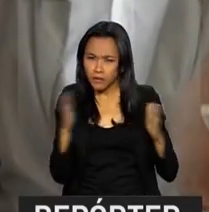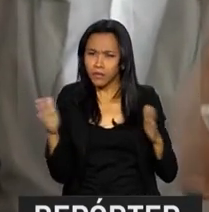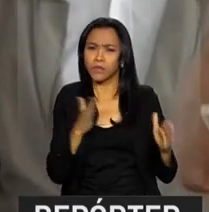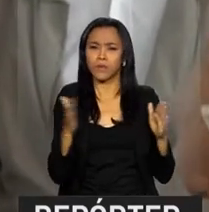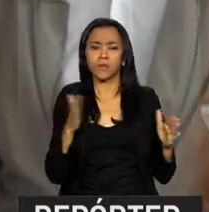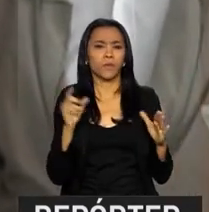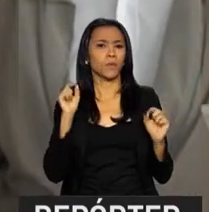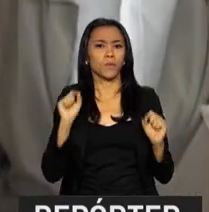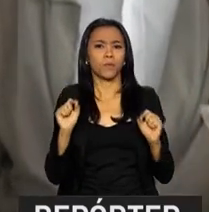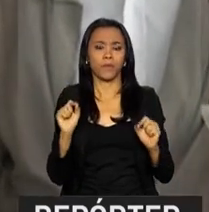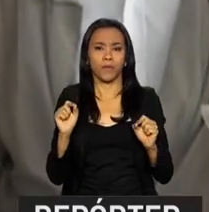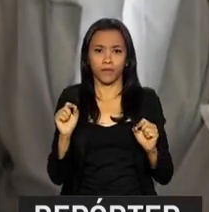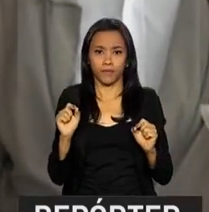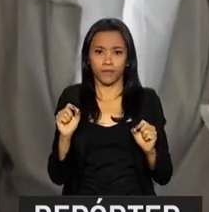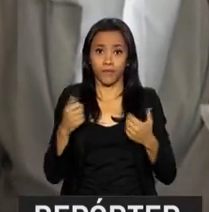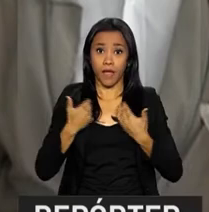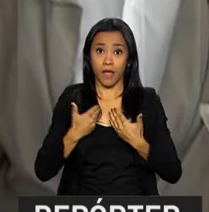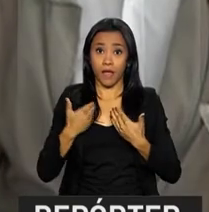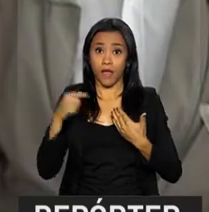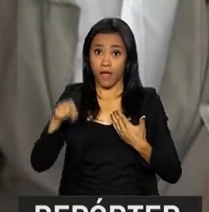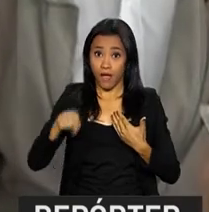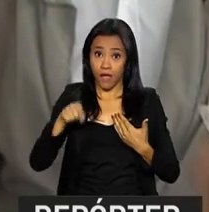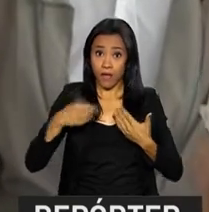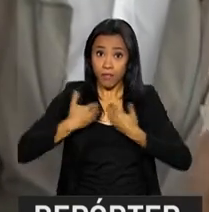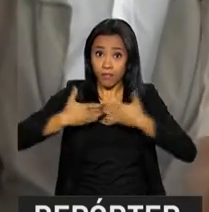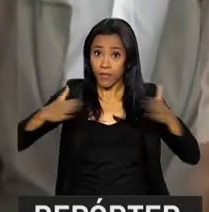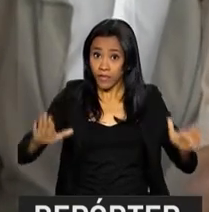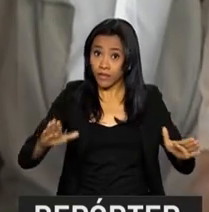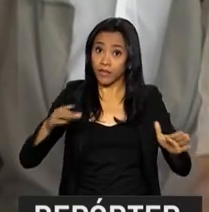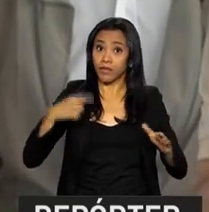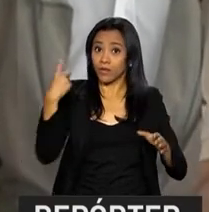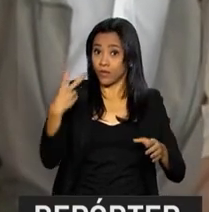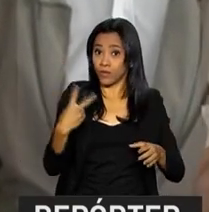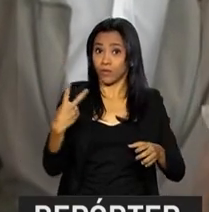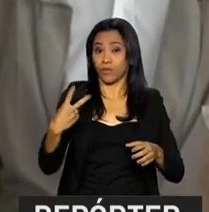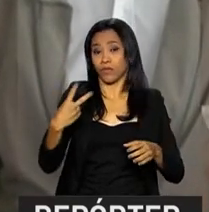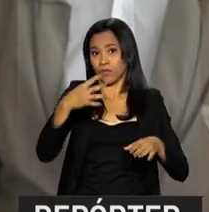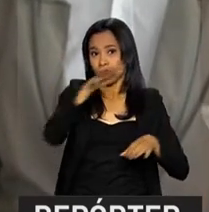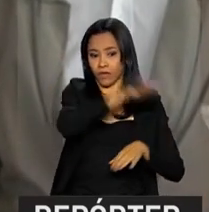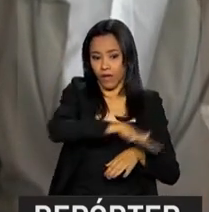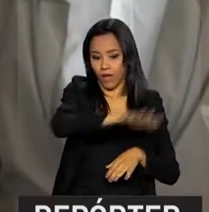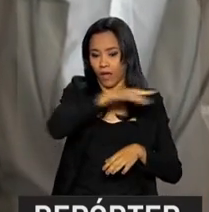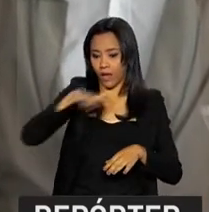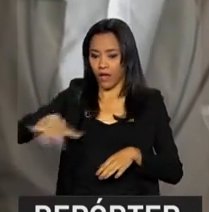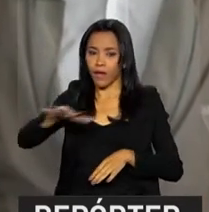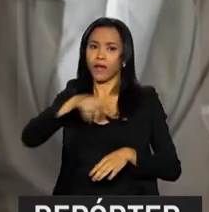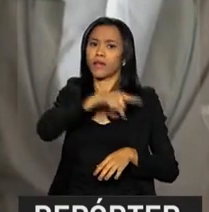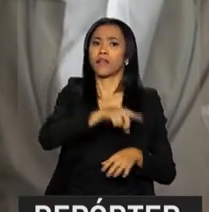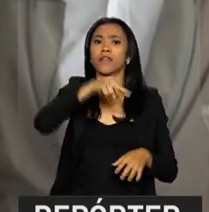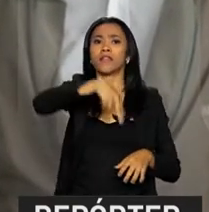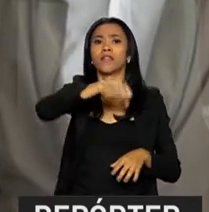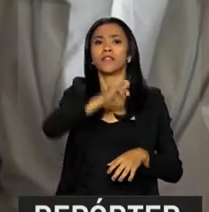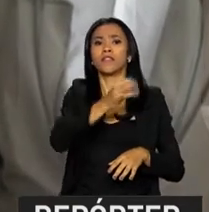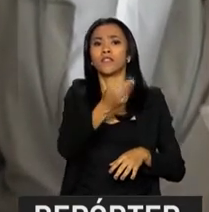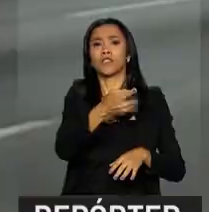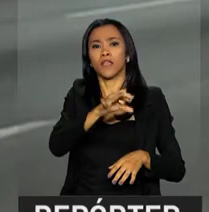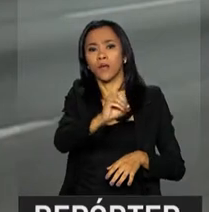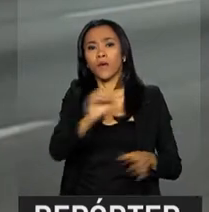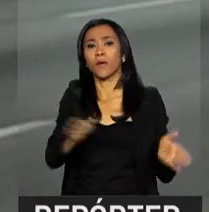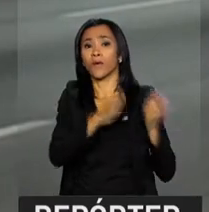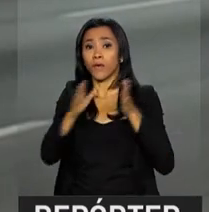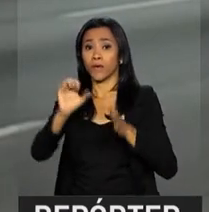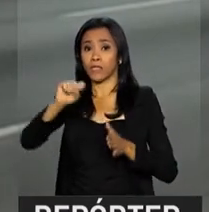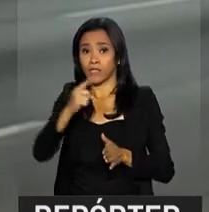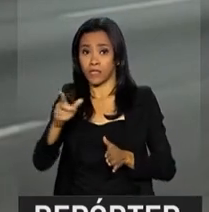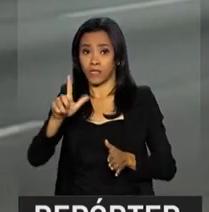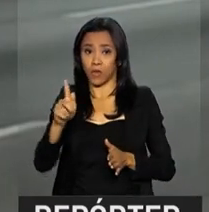tempo, a niteroenses e gonçalenses ter acesso à dignidade do emprego. No